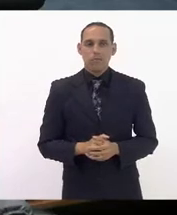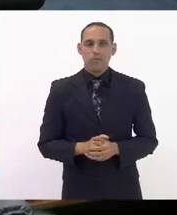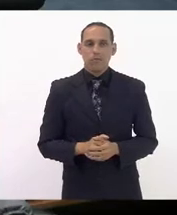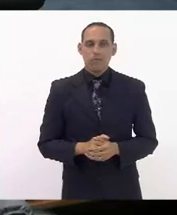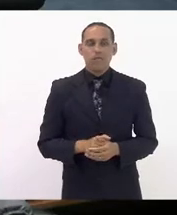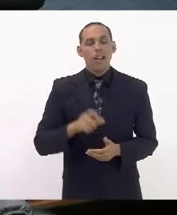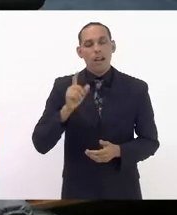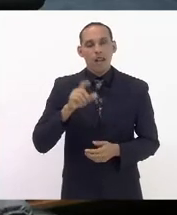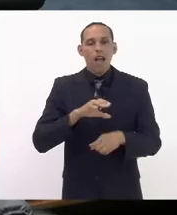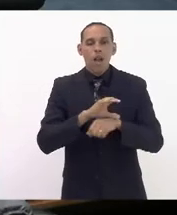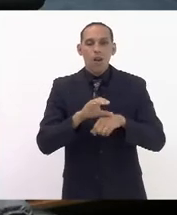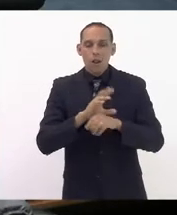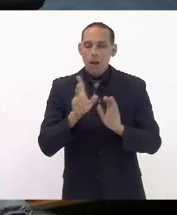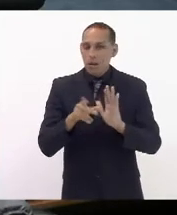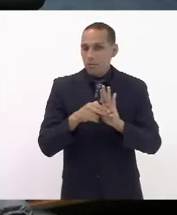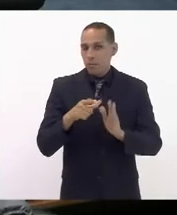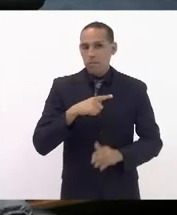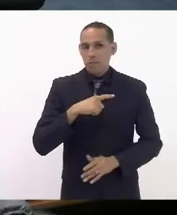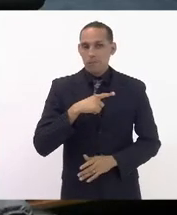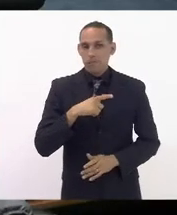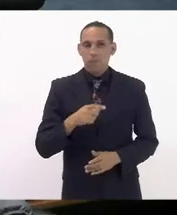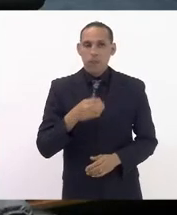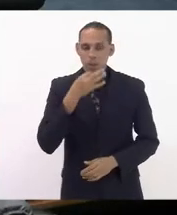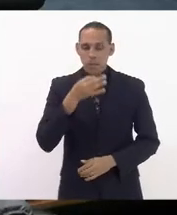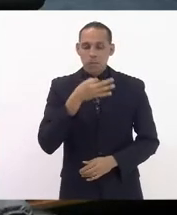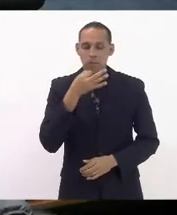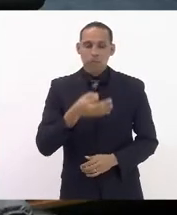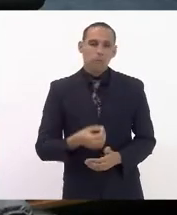Parecer pela constitucionalidade com emendas.